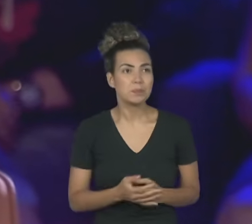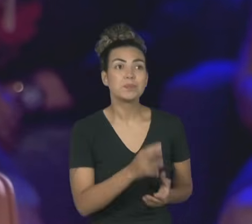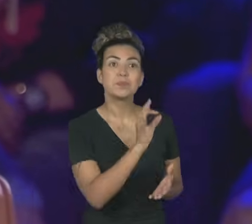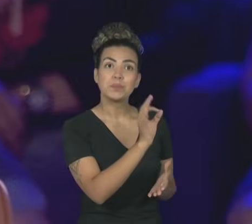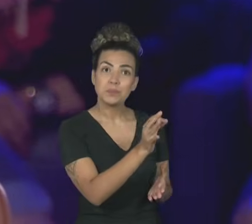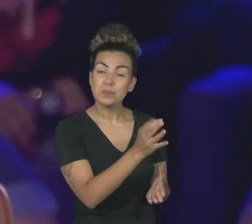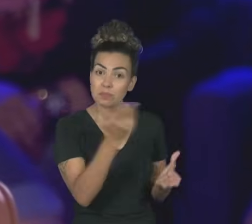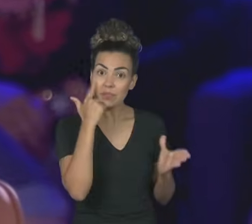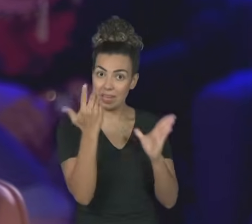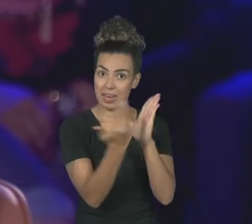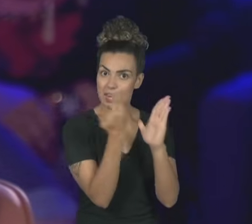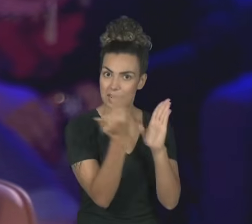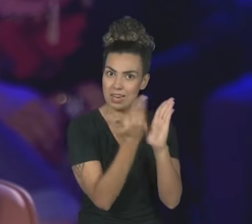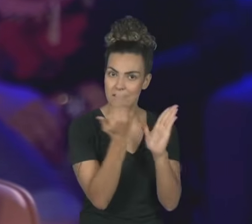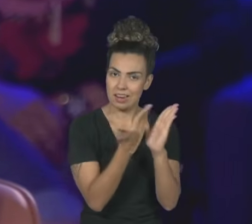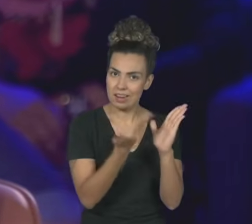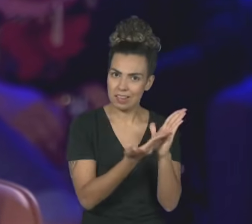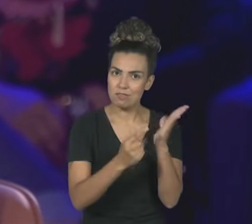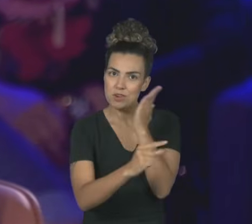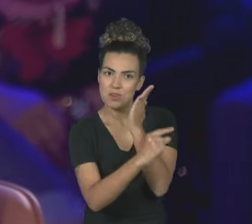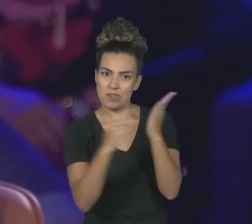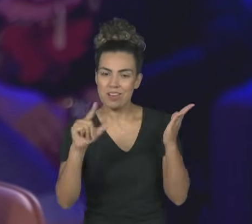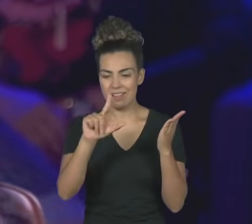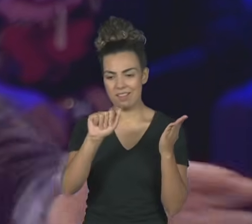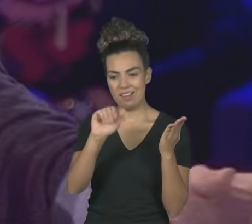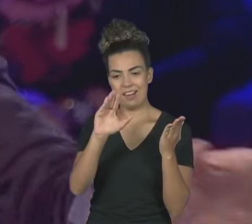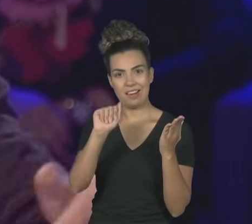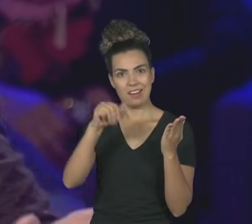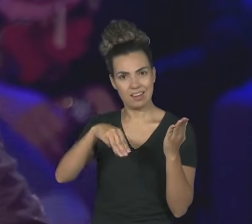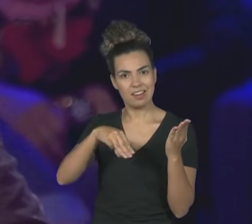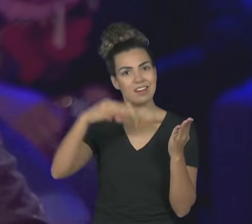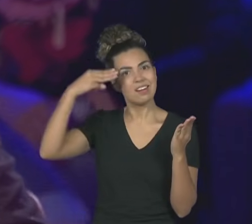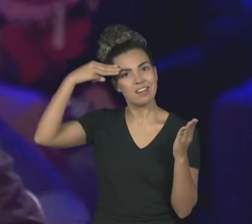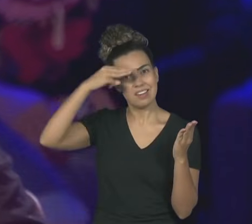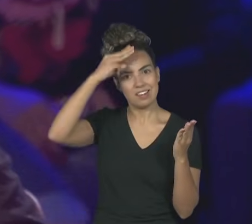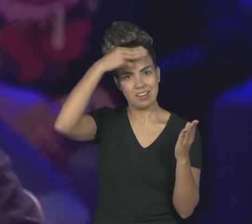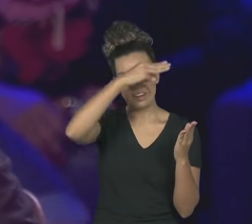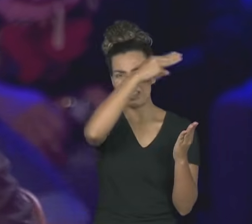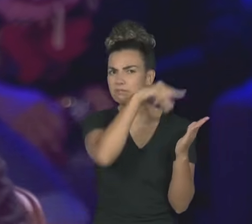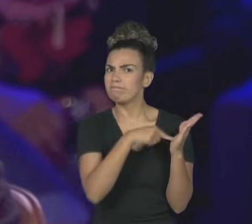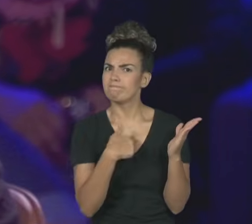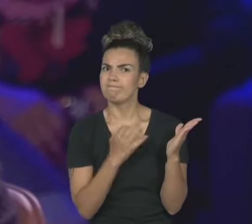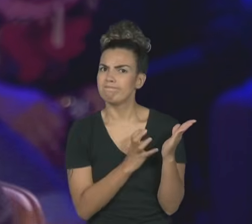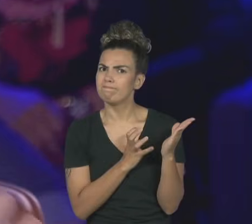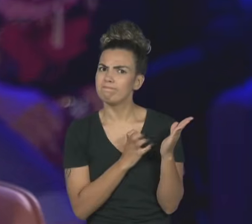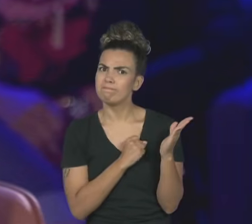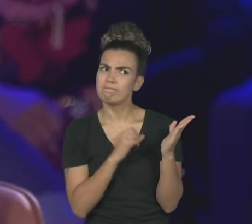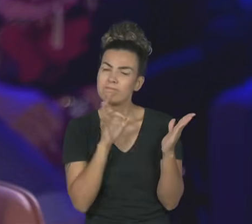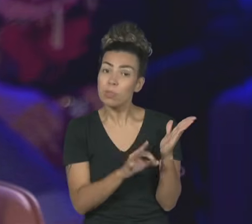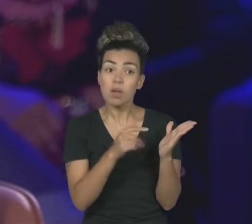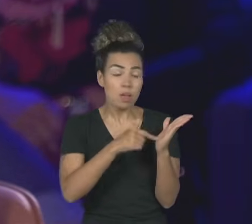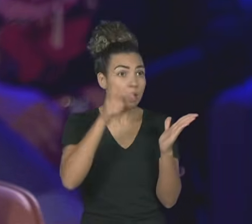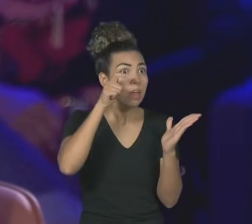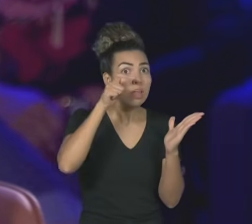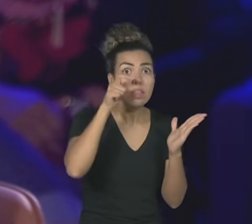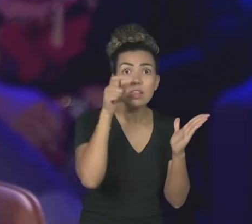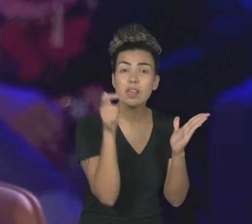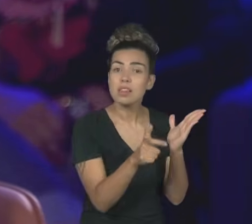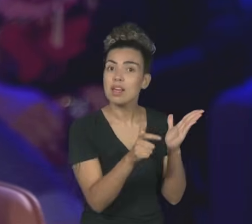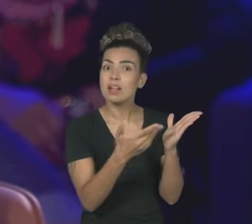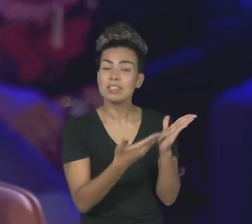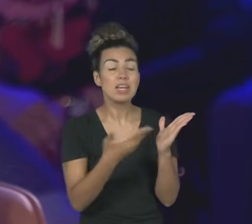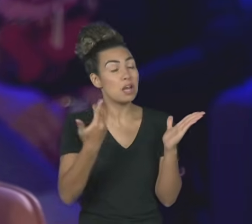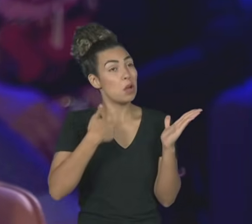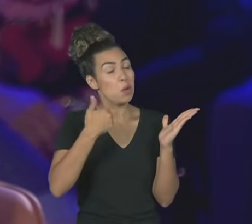de Lacan. Eu adorei esse livro. Por coincidência você trouxe, porque a gente ia indicar outras coisas. Eu não me lembrava que esse livro era